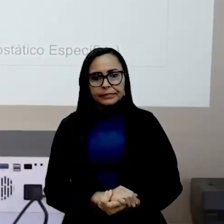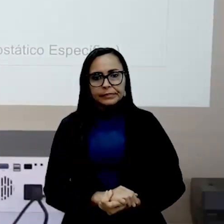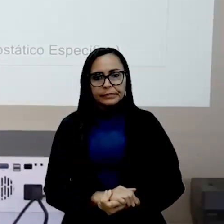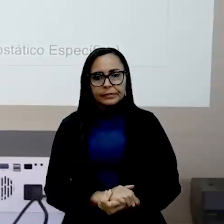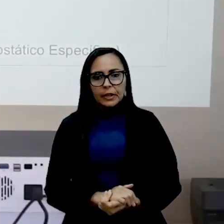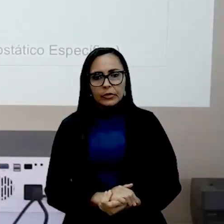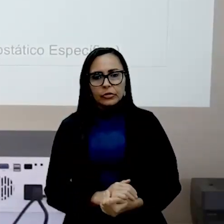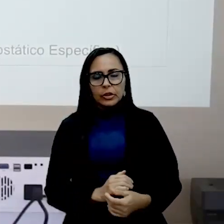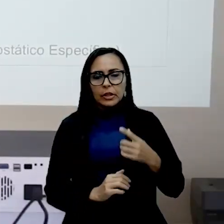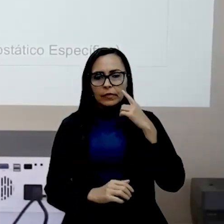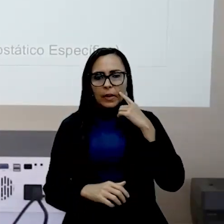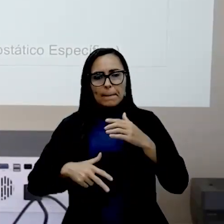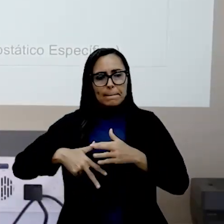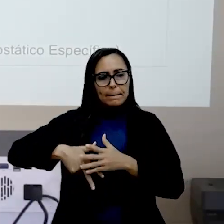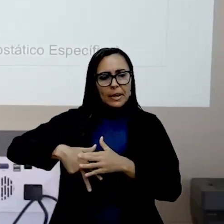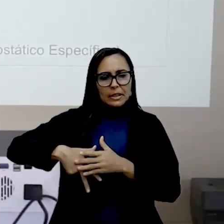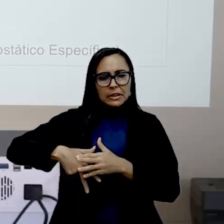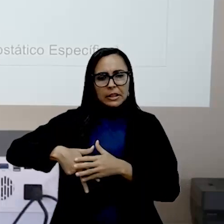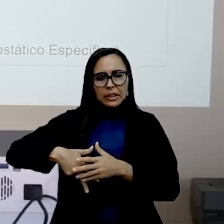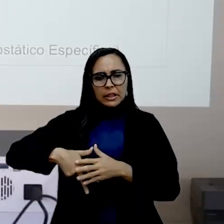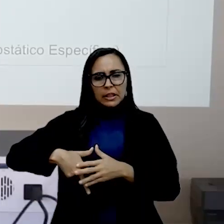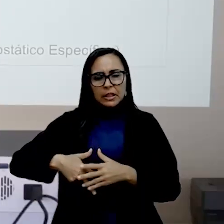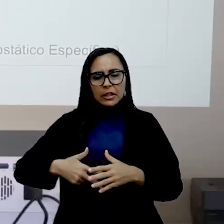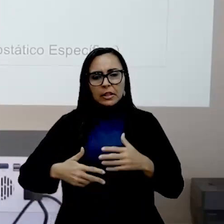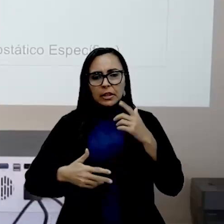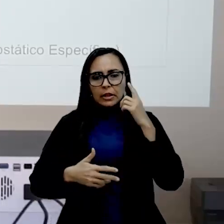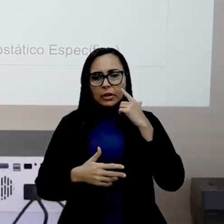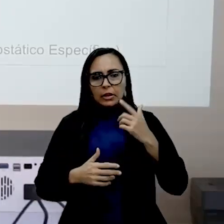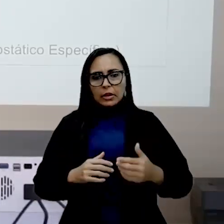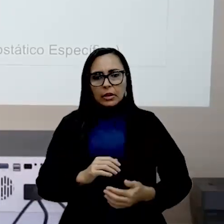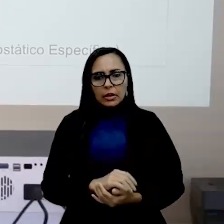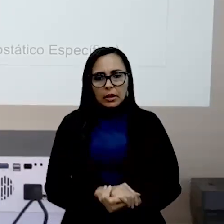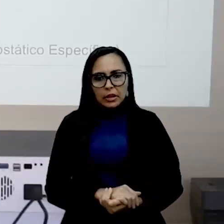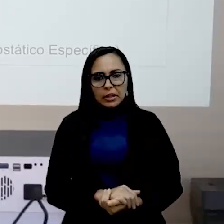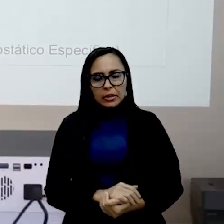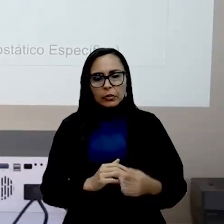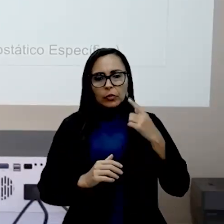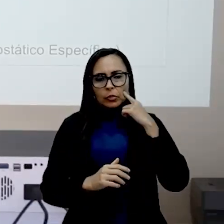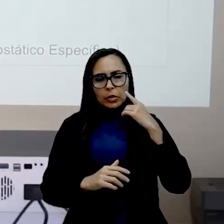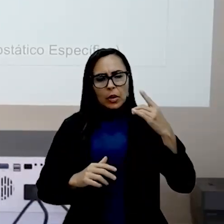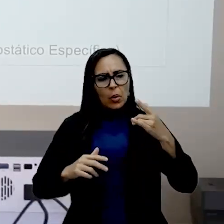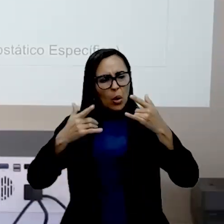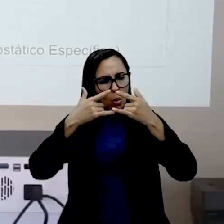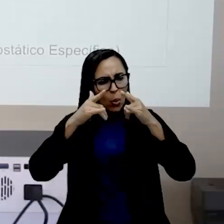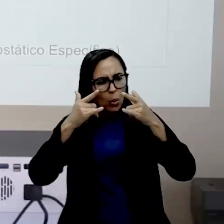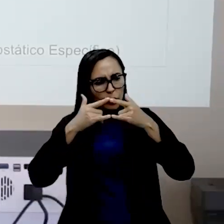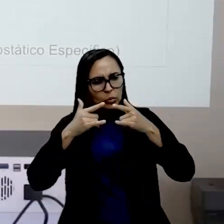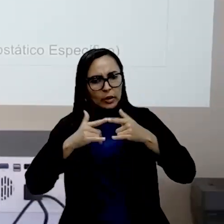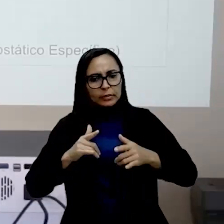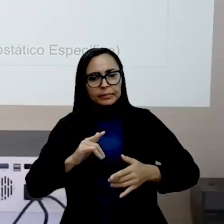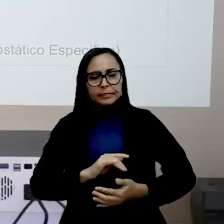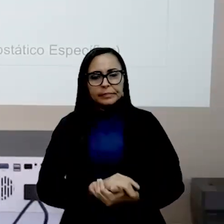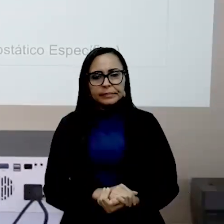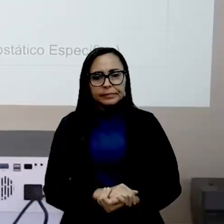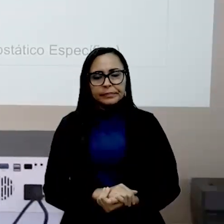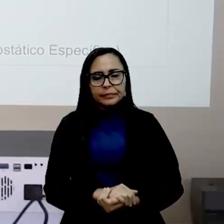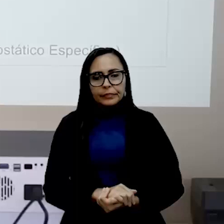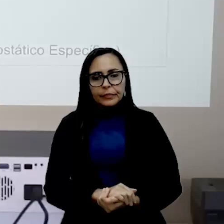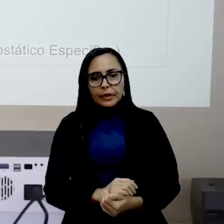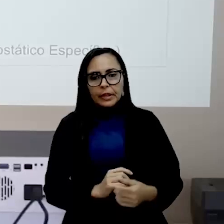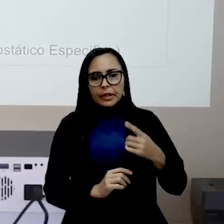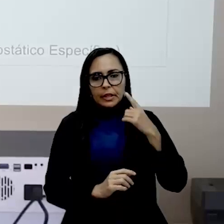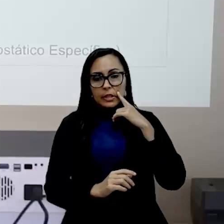pacientes chegar quase sem andar, ou até sem andar mesmo. O tumor foi lá e cortou a coluna, imprensou a coluna lá. Ele cresceu no osso aqui da coluna